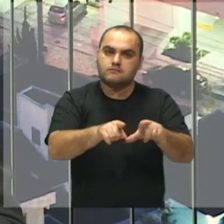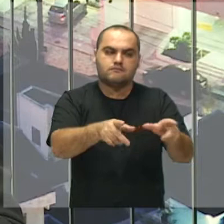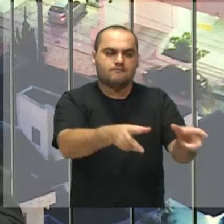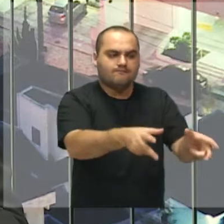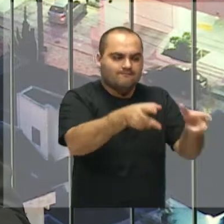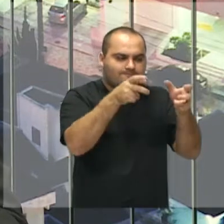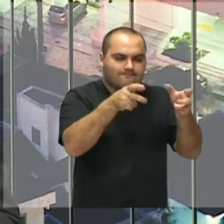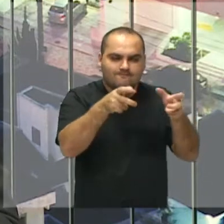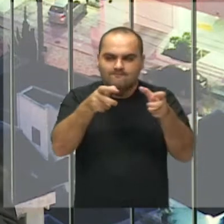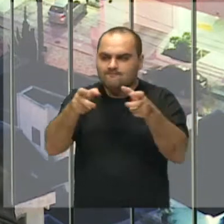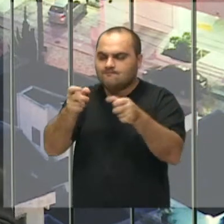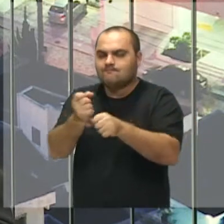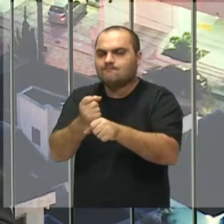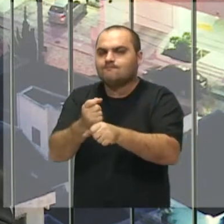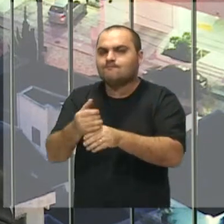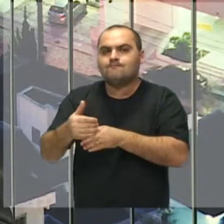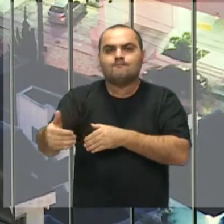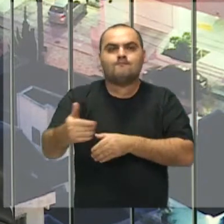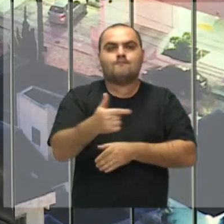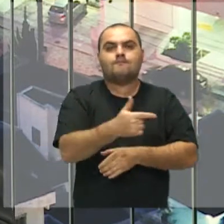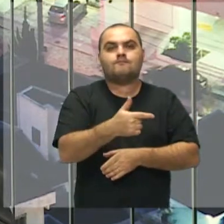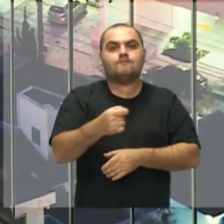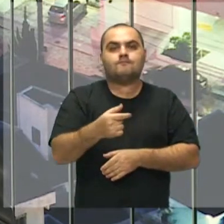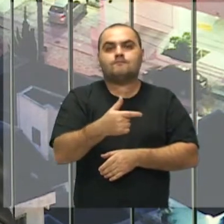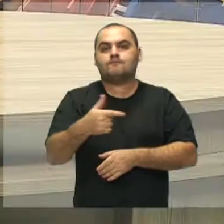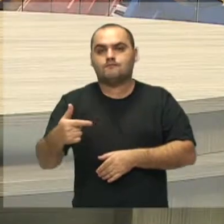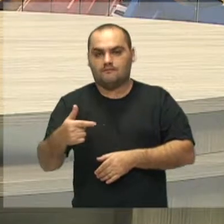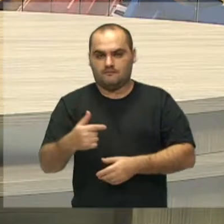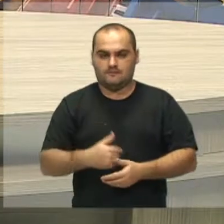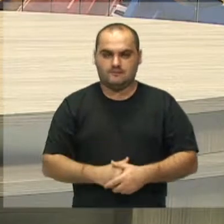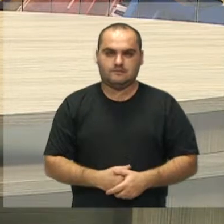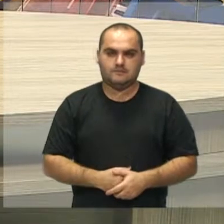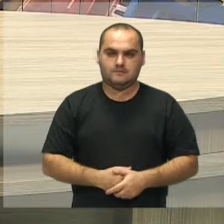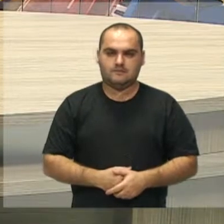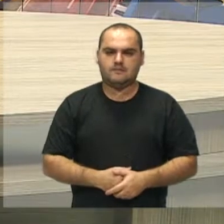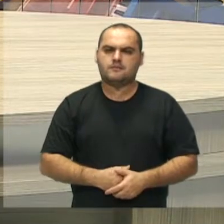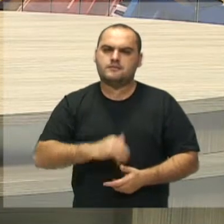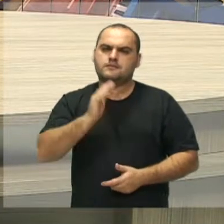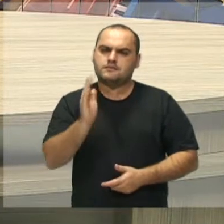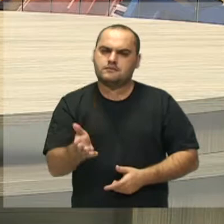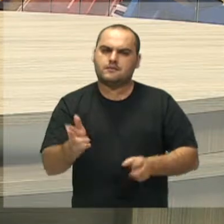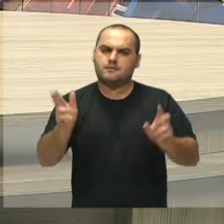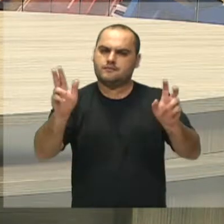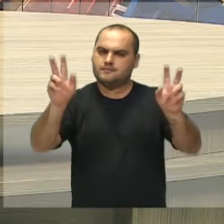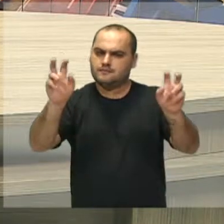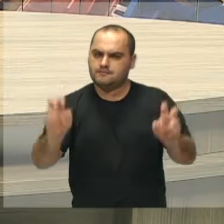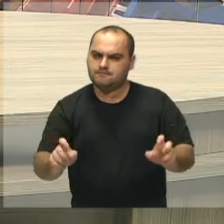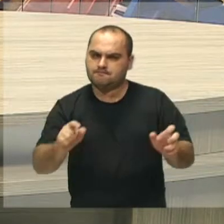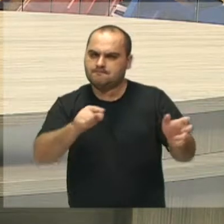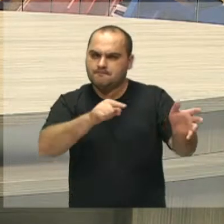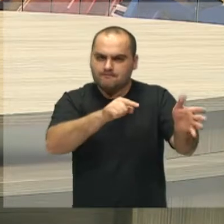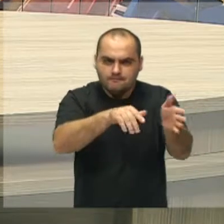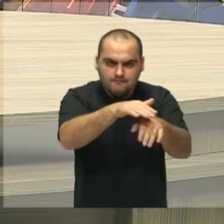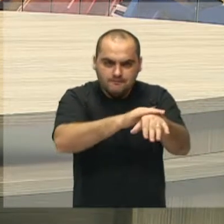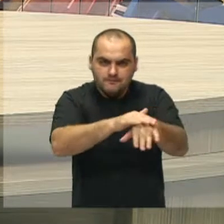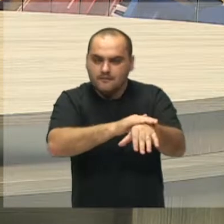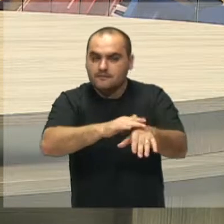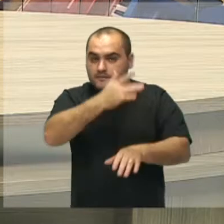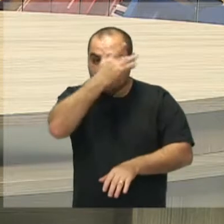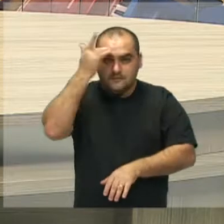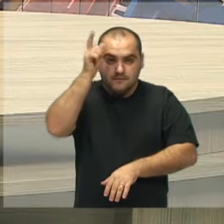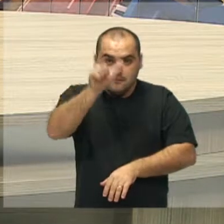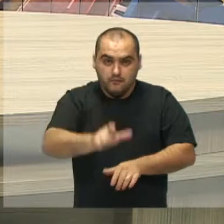do pleito para 2022. E esses assuntos serão abordados pelo cientista